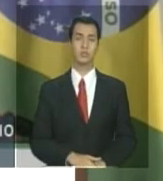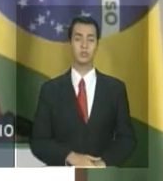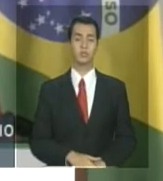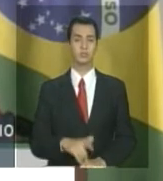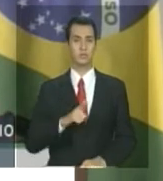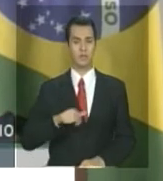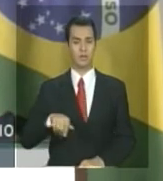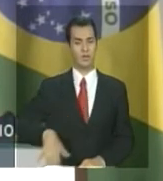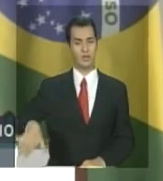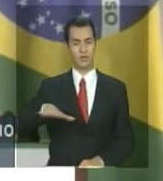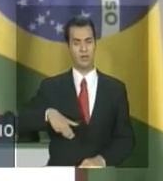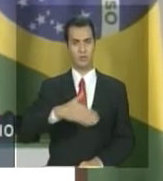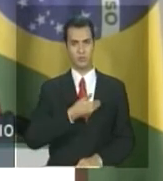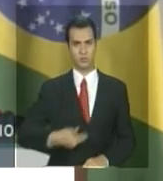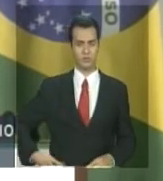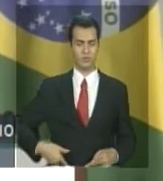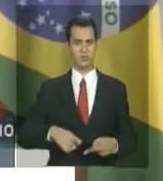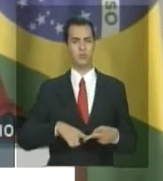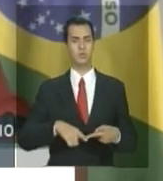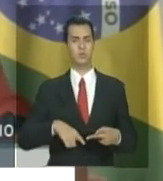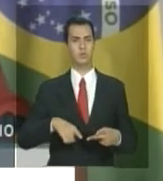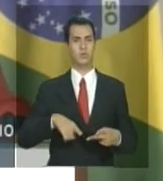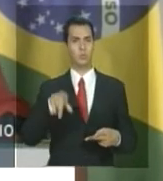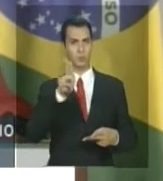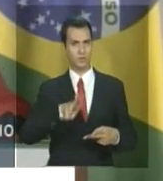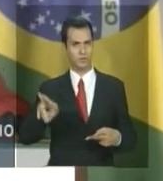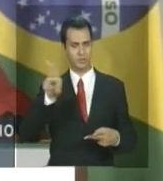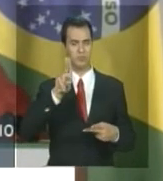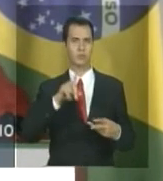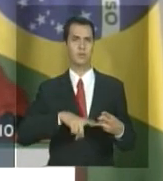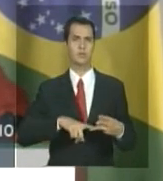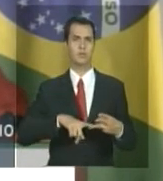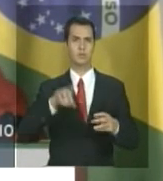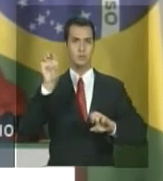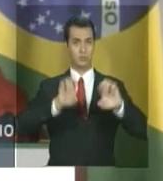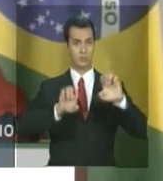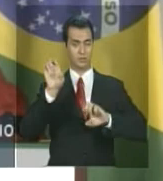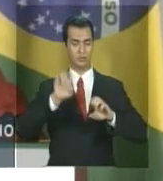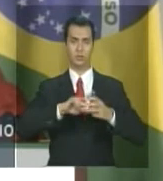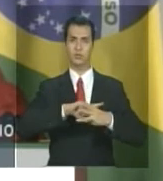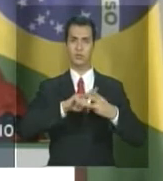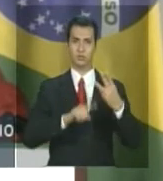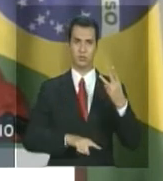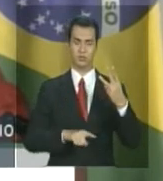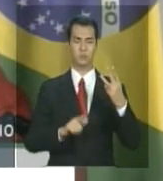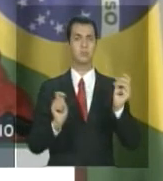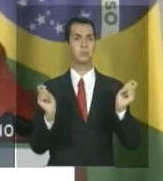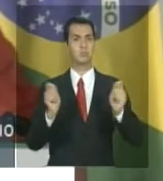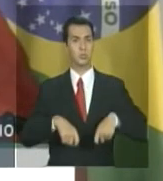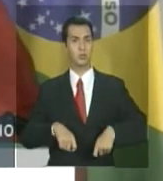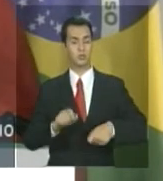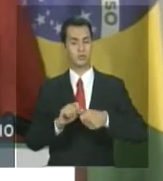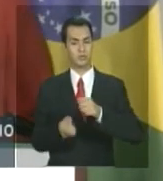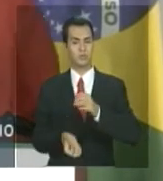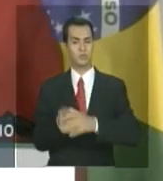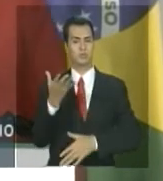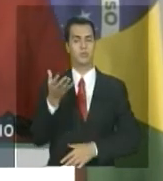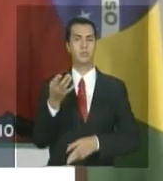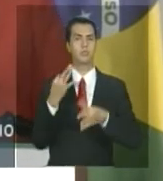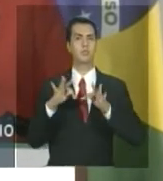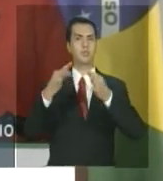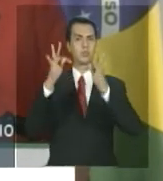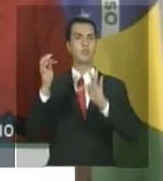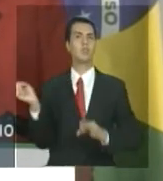público, da academia e dos empresários, para a produção de novas tecnologias,